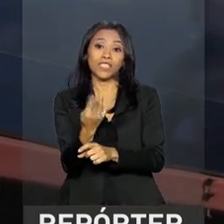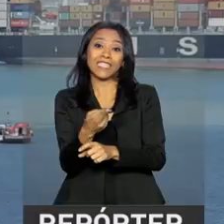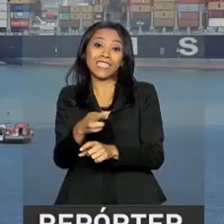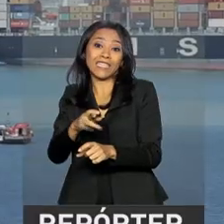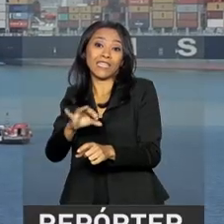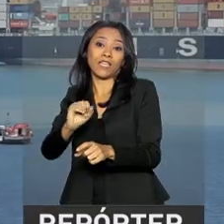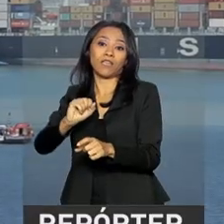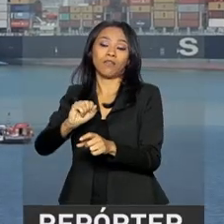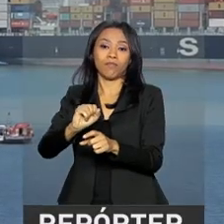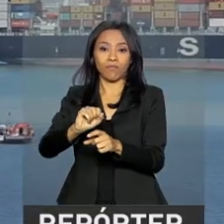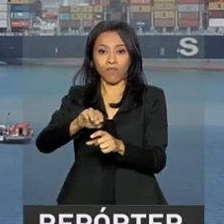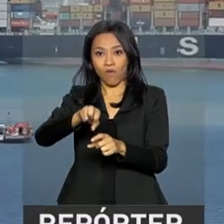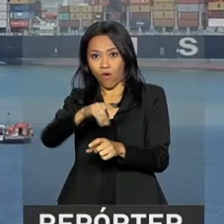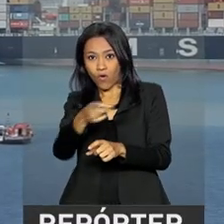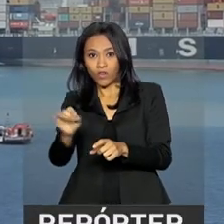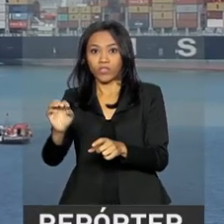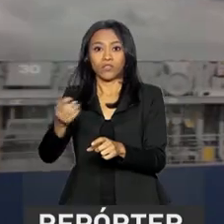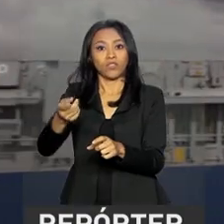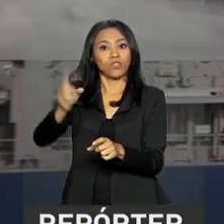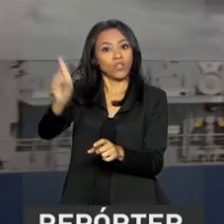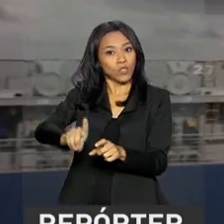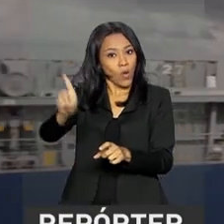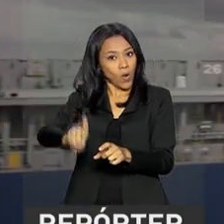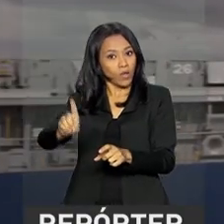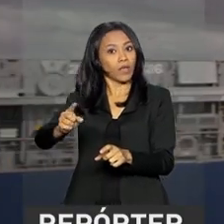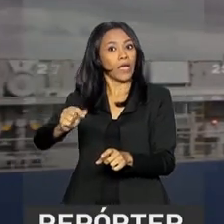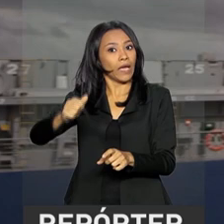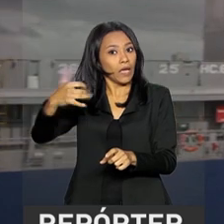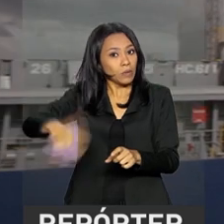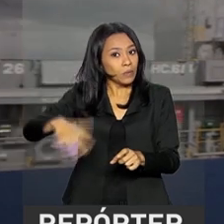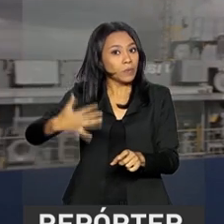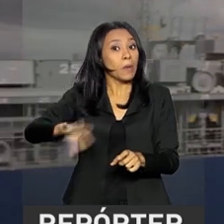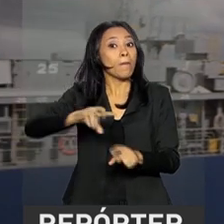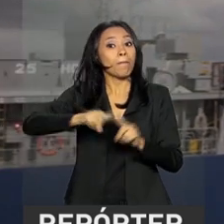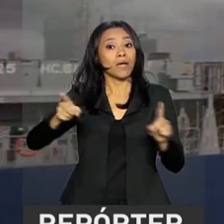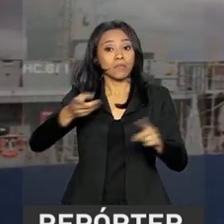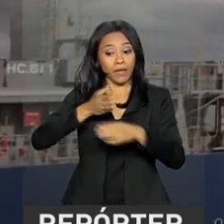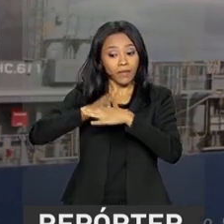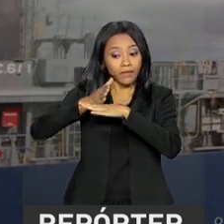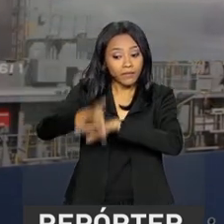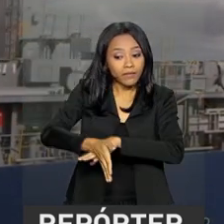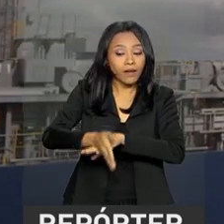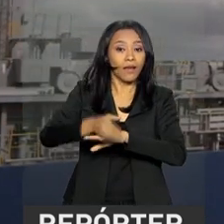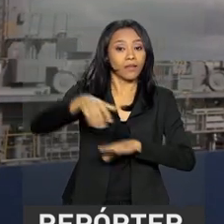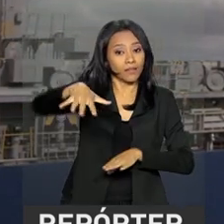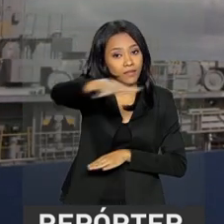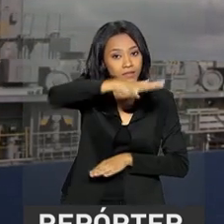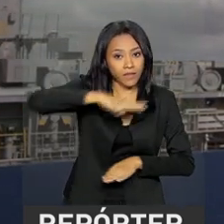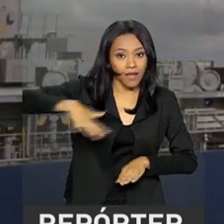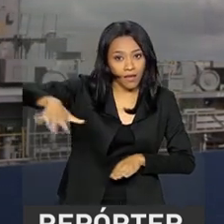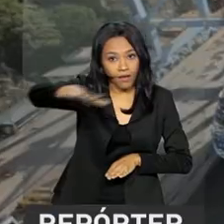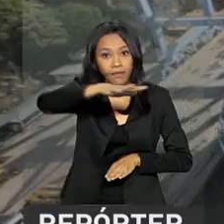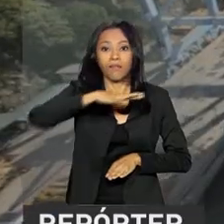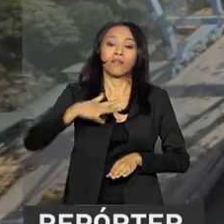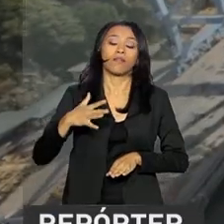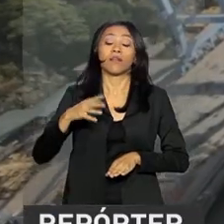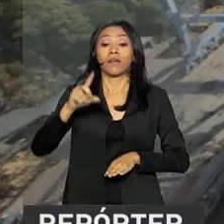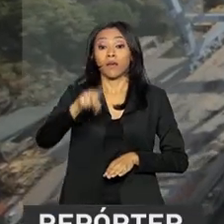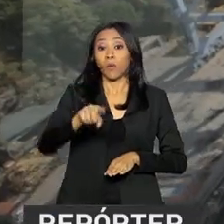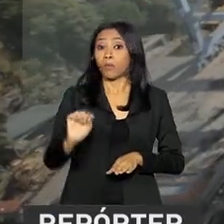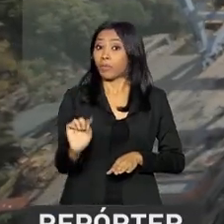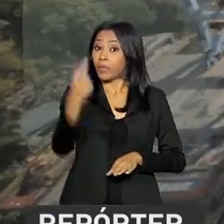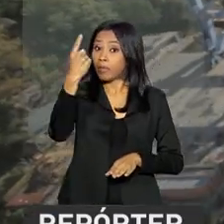é muito dinheiro mas para entrar neste mercado global cada dia mais competitivo o